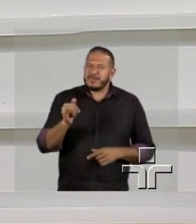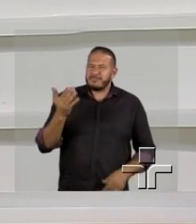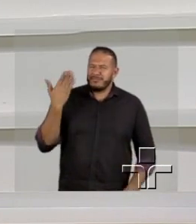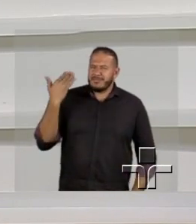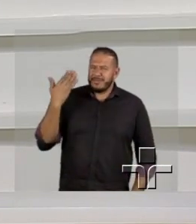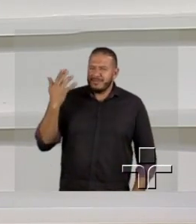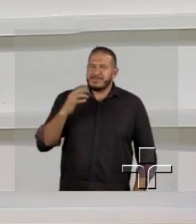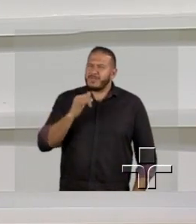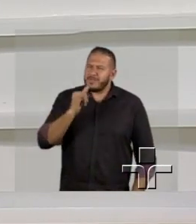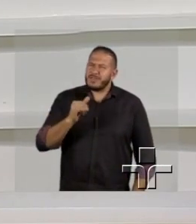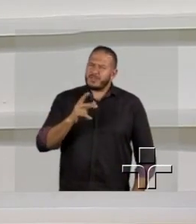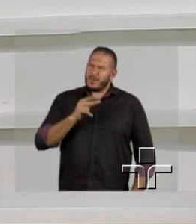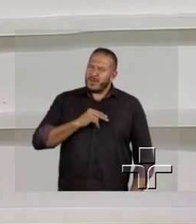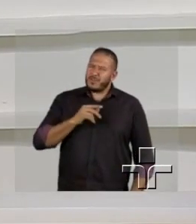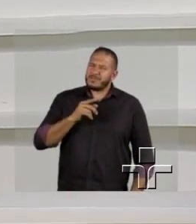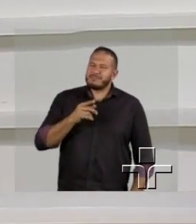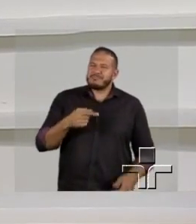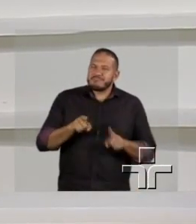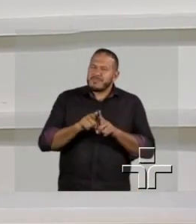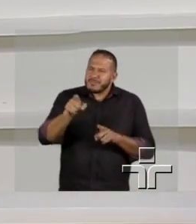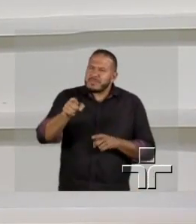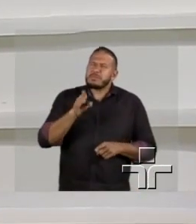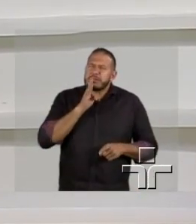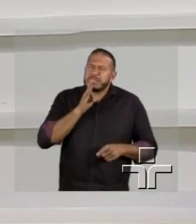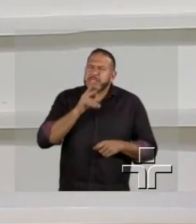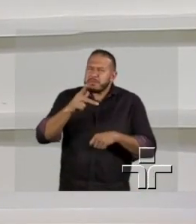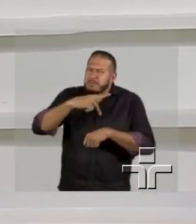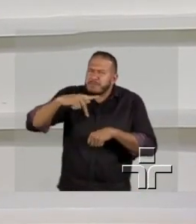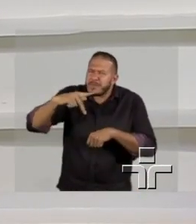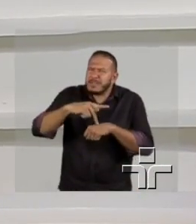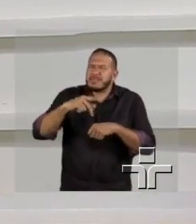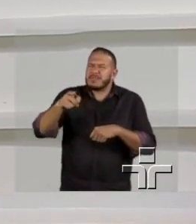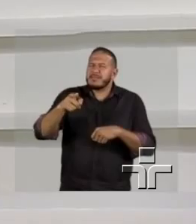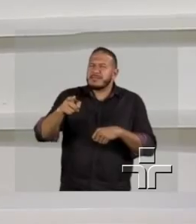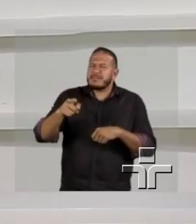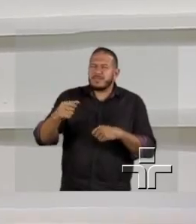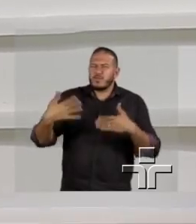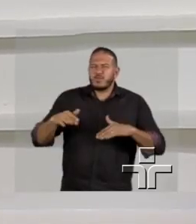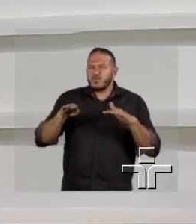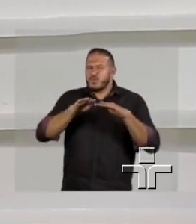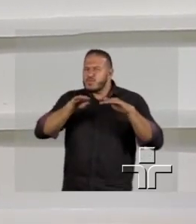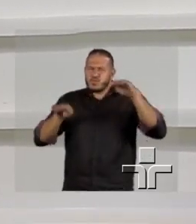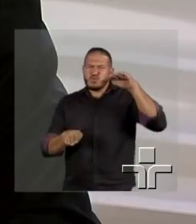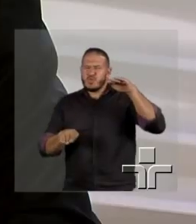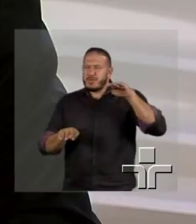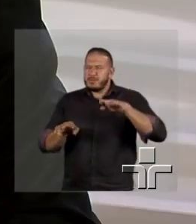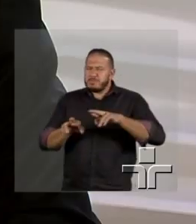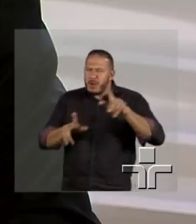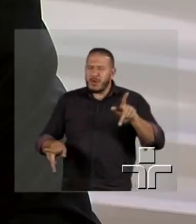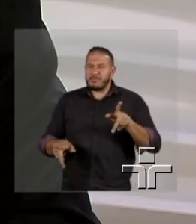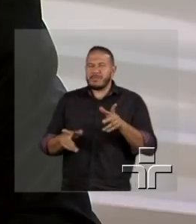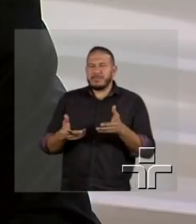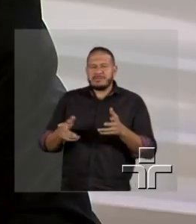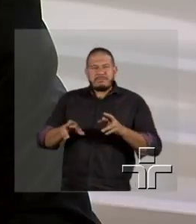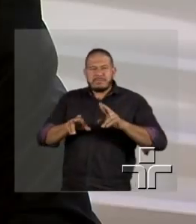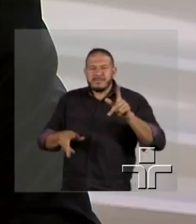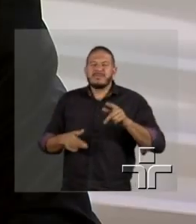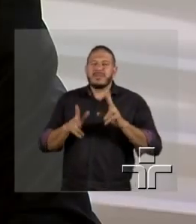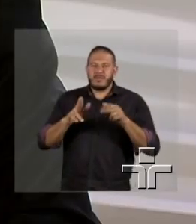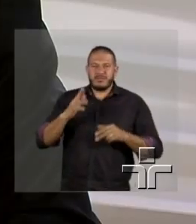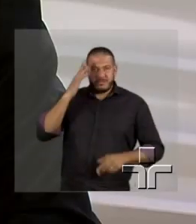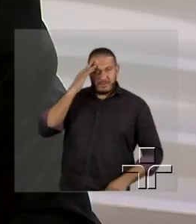critérios, com esses dois aspectos. Eu acho que essas coisas têm que ser desvinculadas. Esse é o meu modo de pensar. Vamos para mais um intervalo